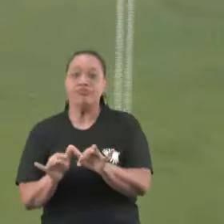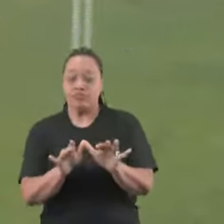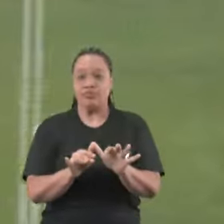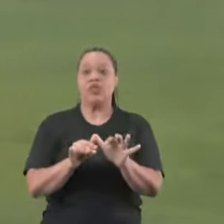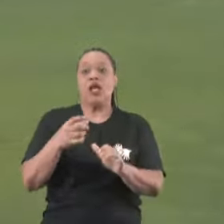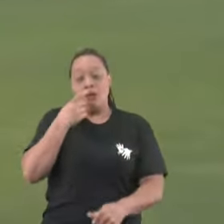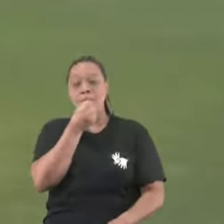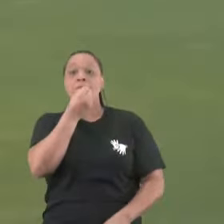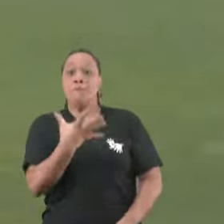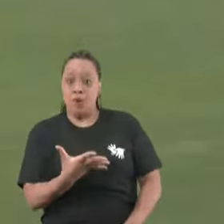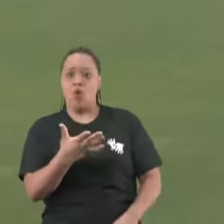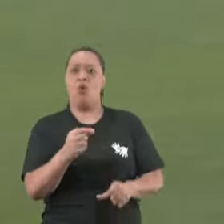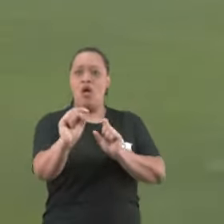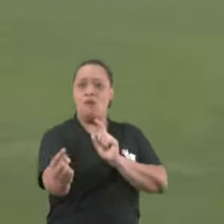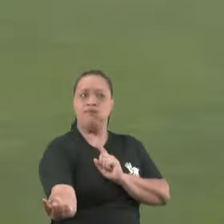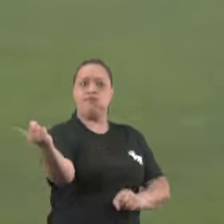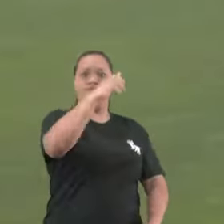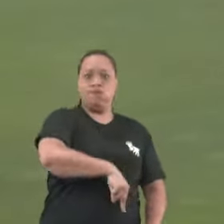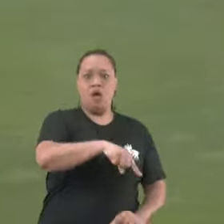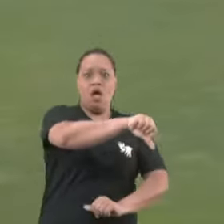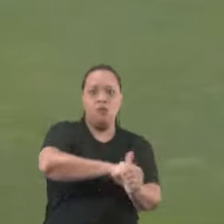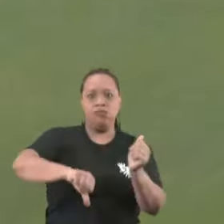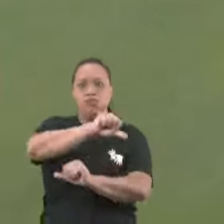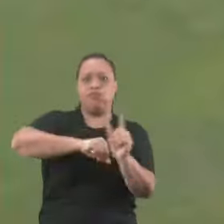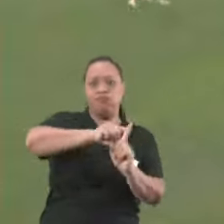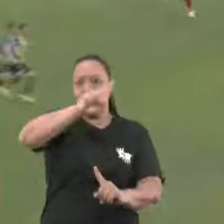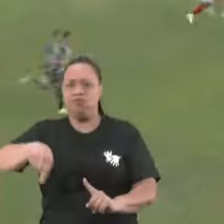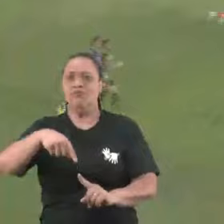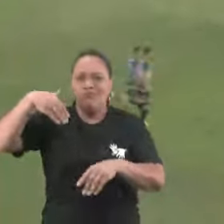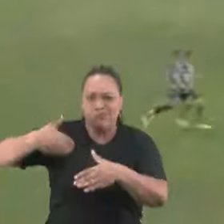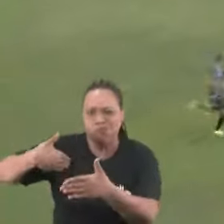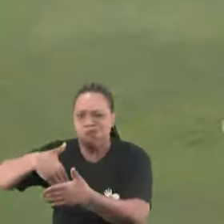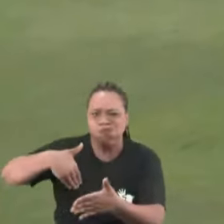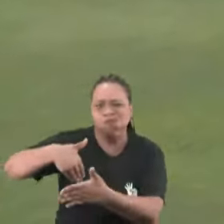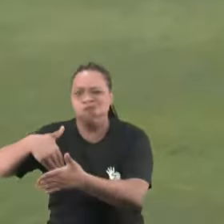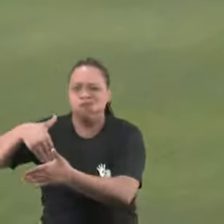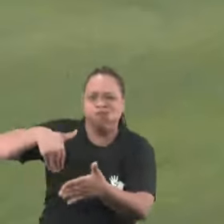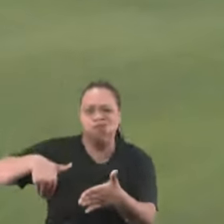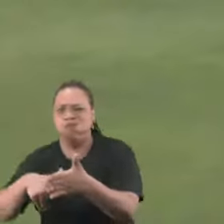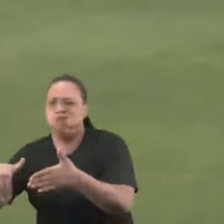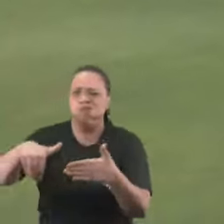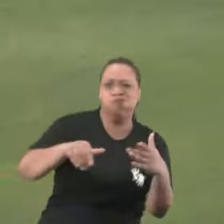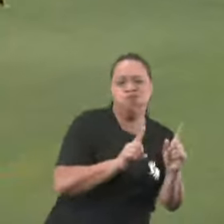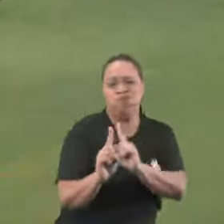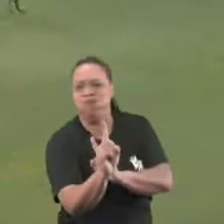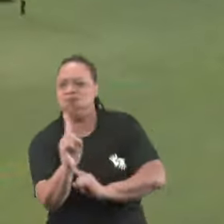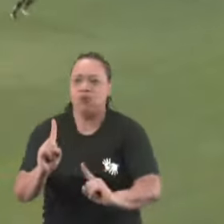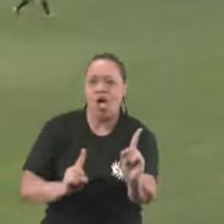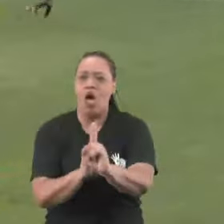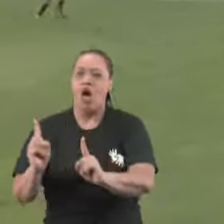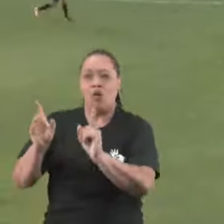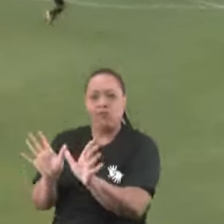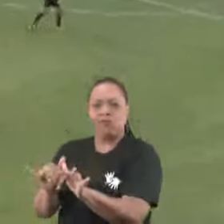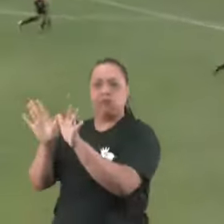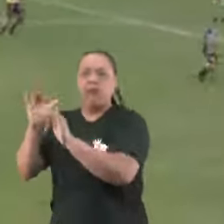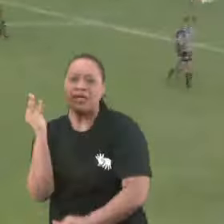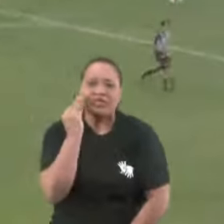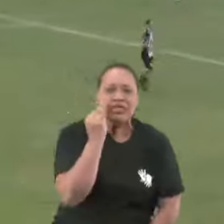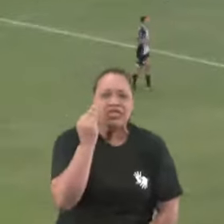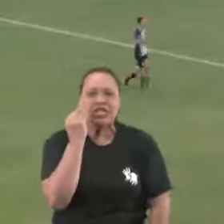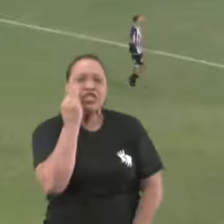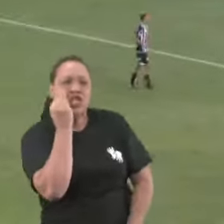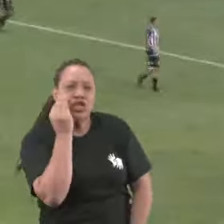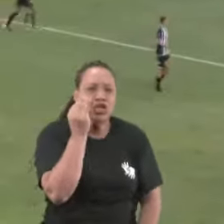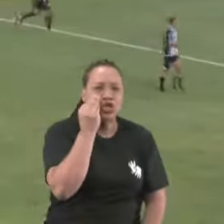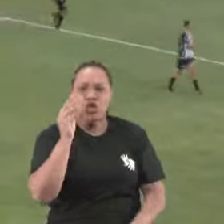Boa inversão, hein? E olha onde corre aqui o Gabriel. Inverteram-se os lados dos laterais do Asa. Tentativa de surpreender, tem